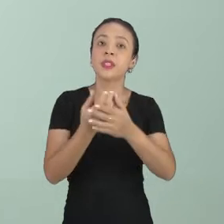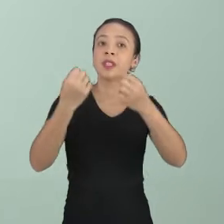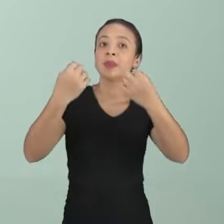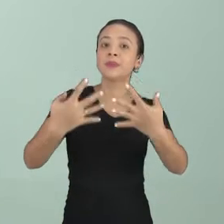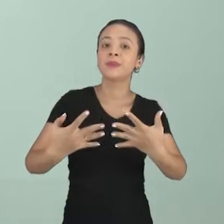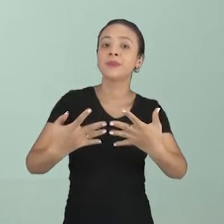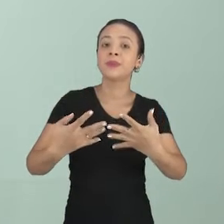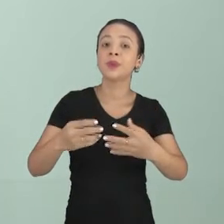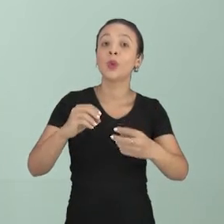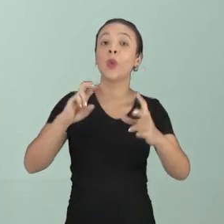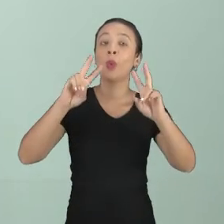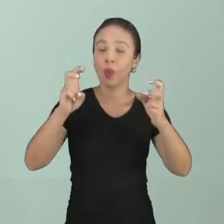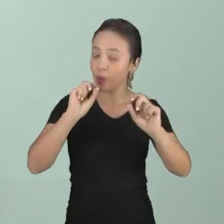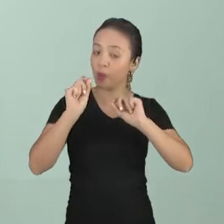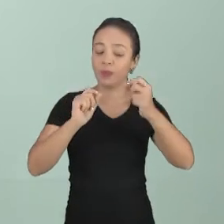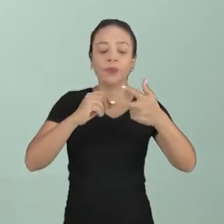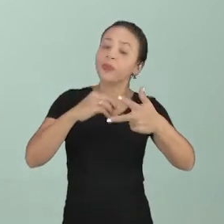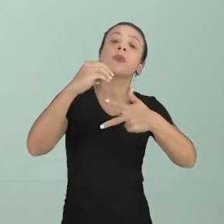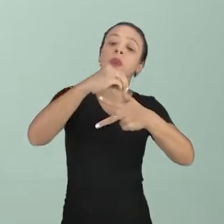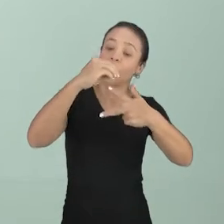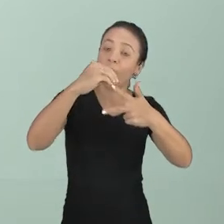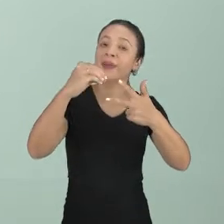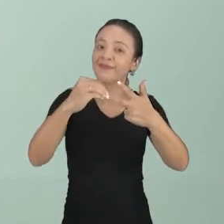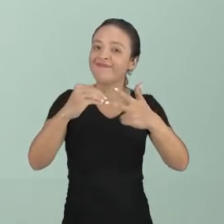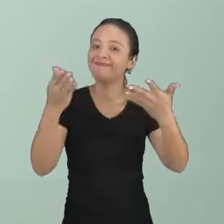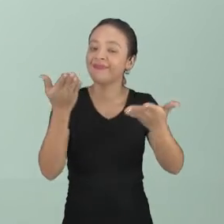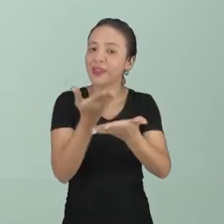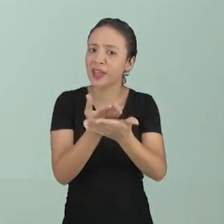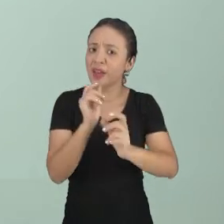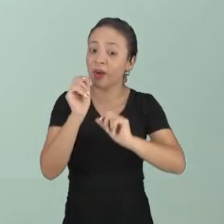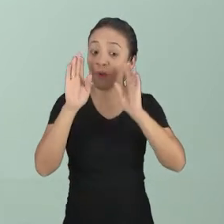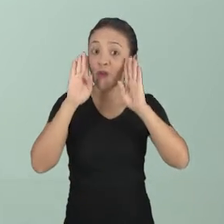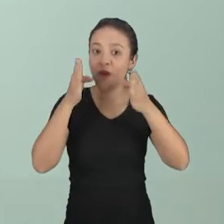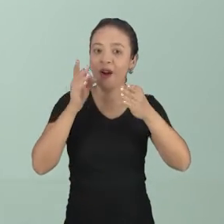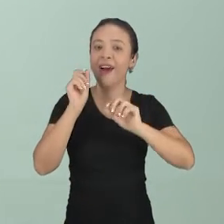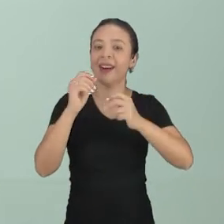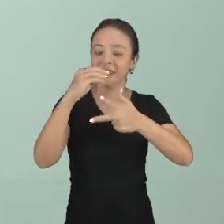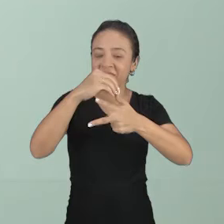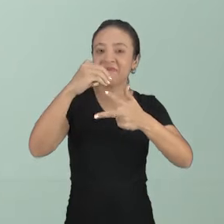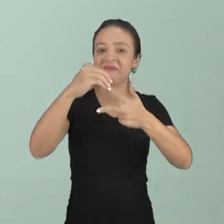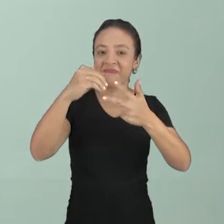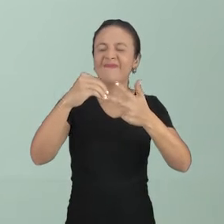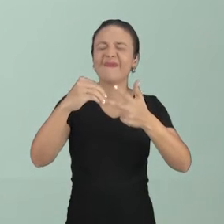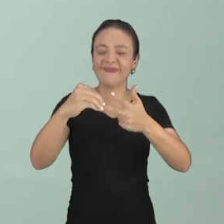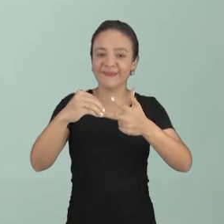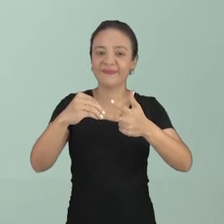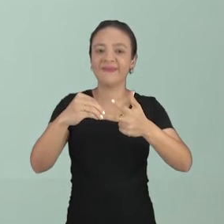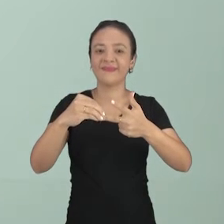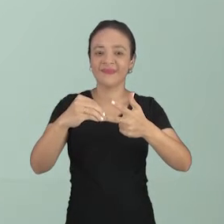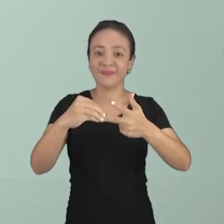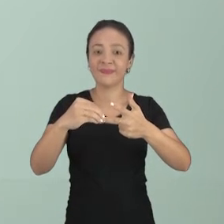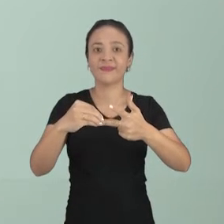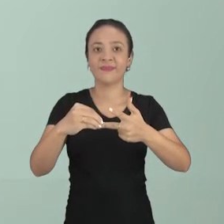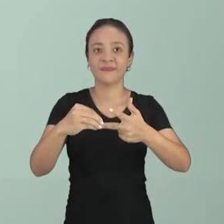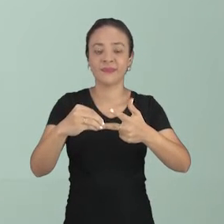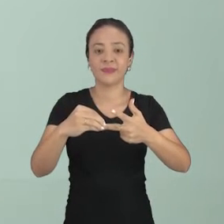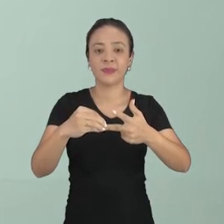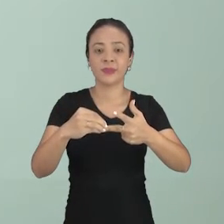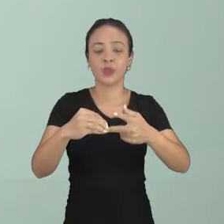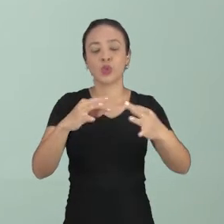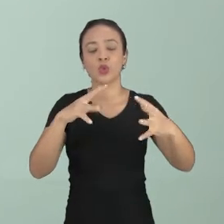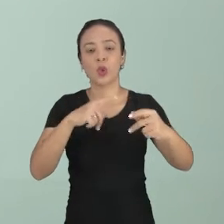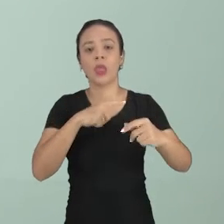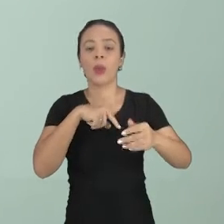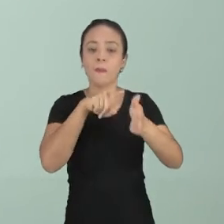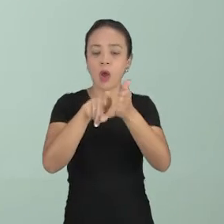nós vamos falar sobre o ENEM tá a nossa aula vai ser diretamente é relacionada às questões